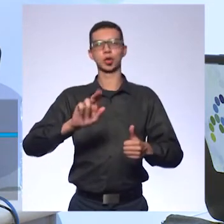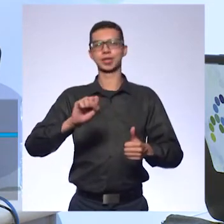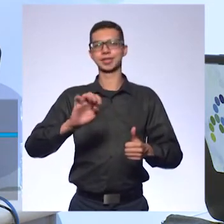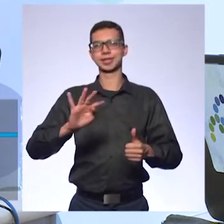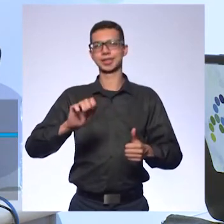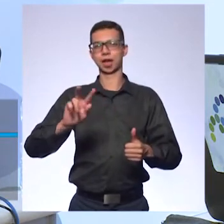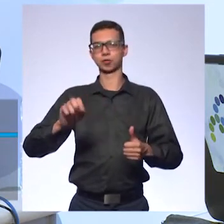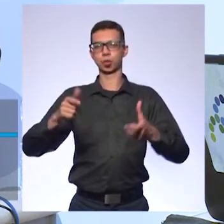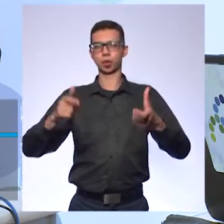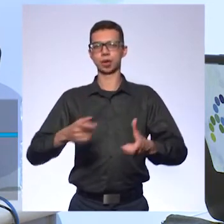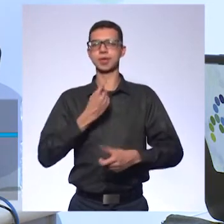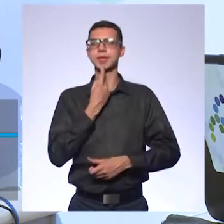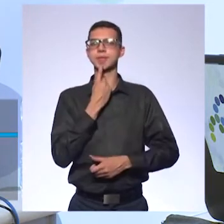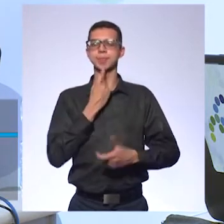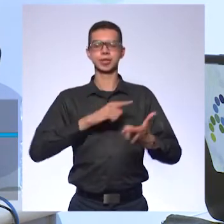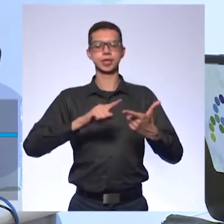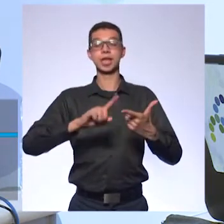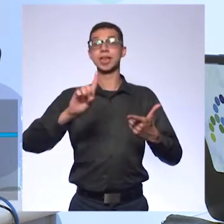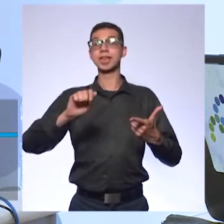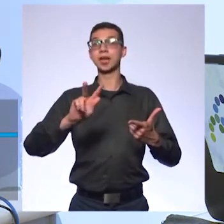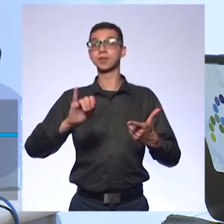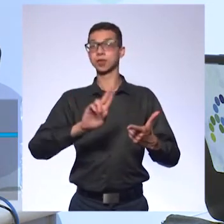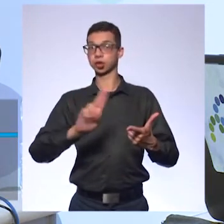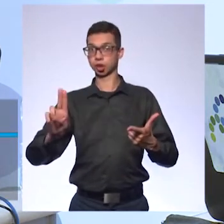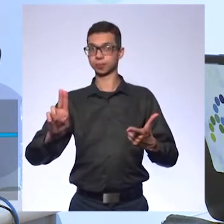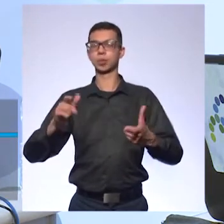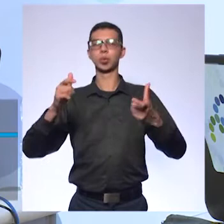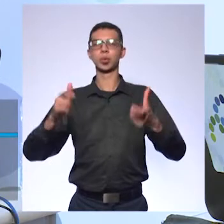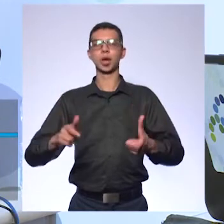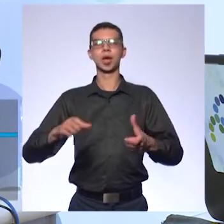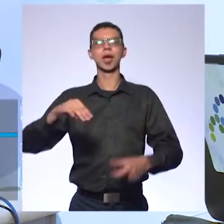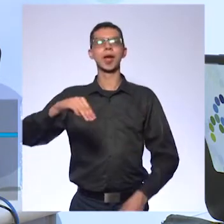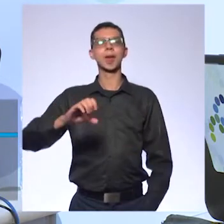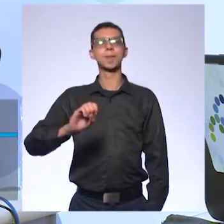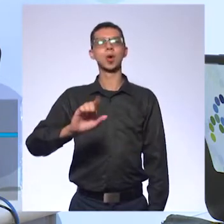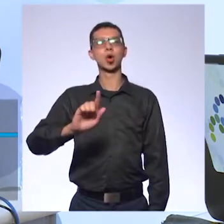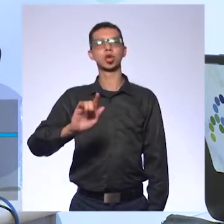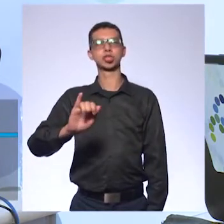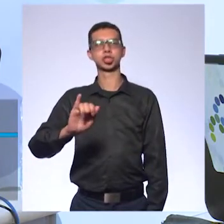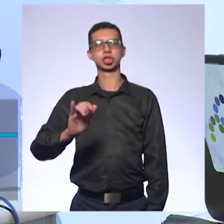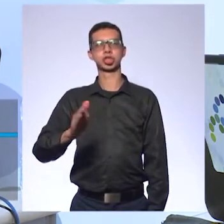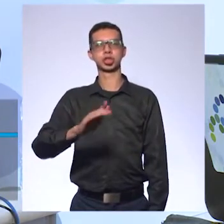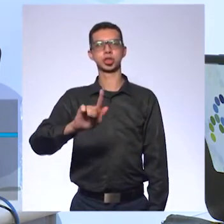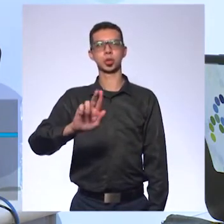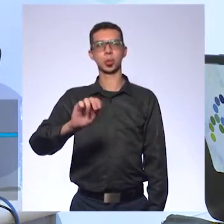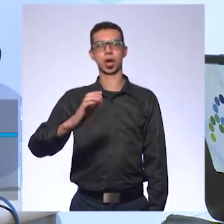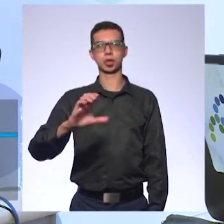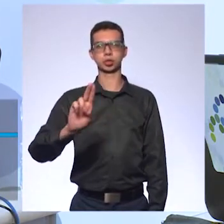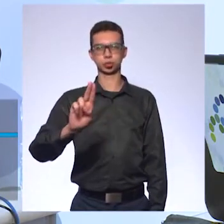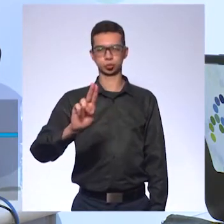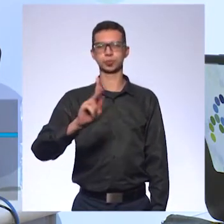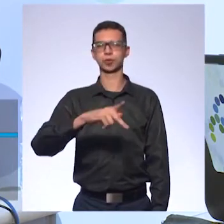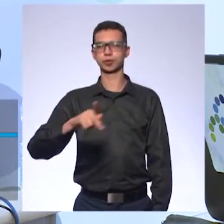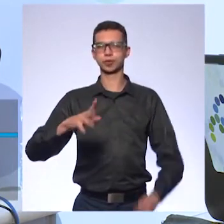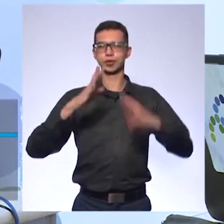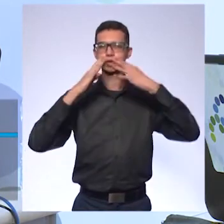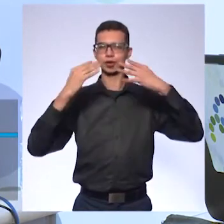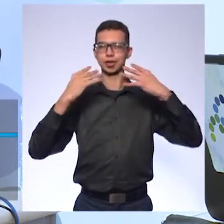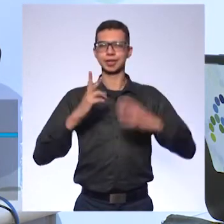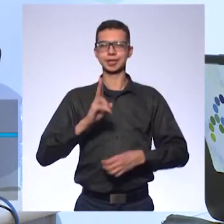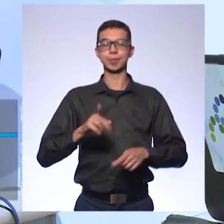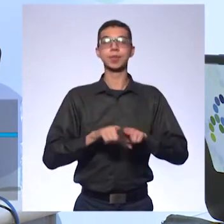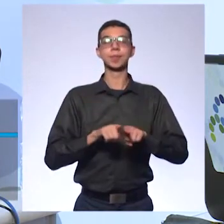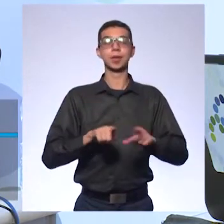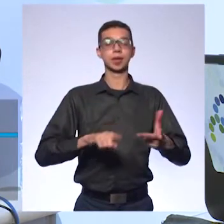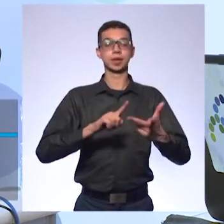da PEI, da Sônia, de Mogi Guaçu, professora aí sempre acompanhando com a gente, o Gabriel de Santa Bárbara,